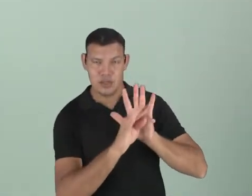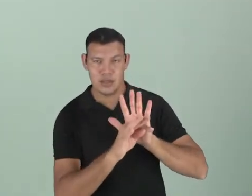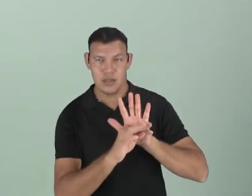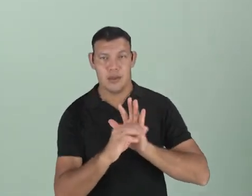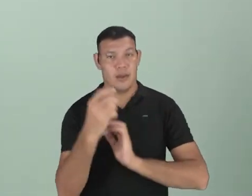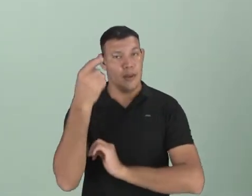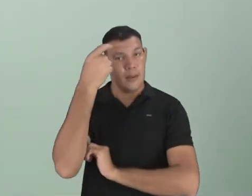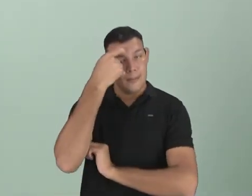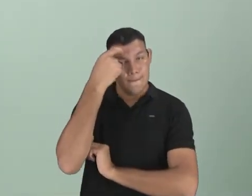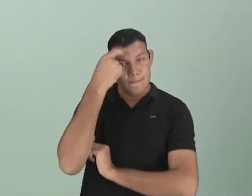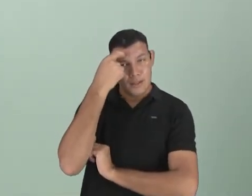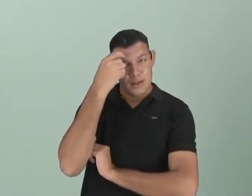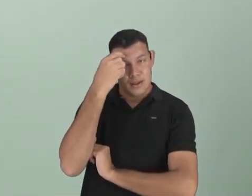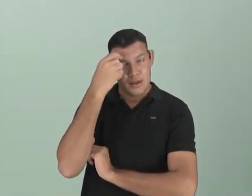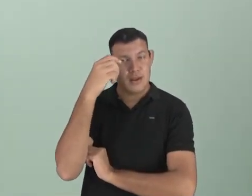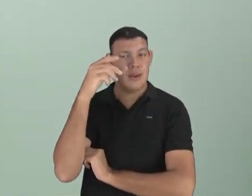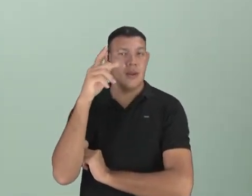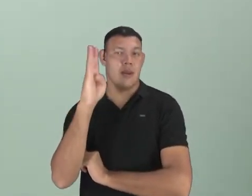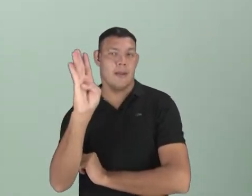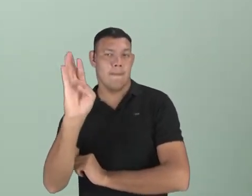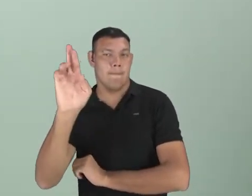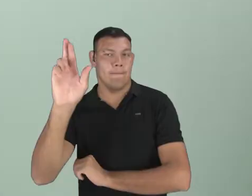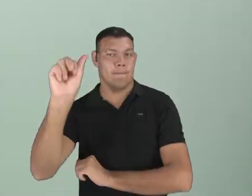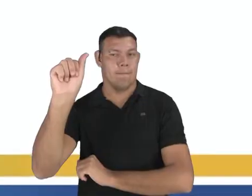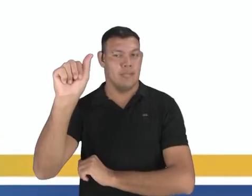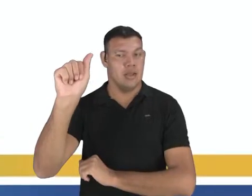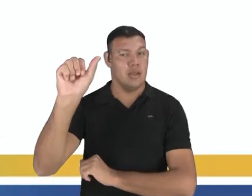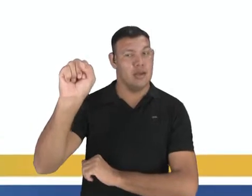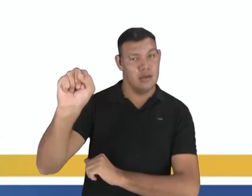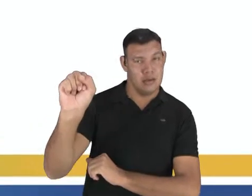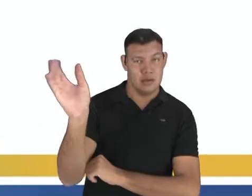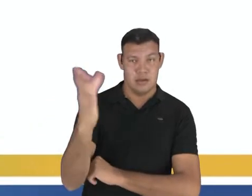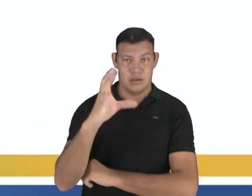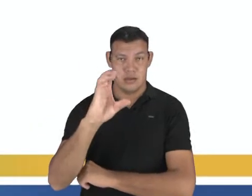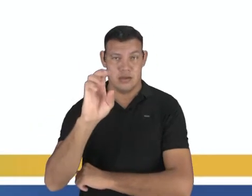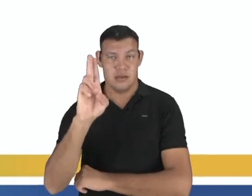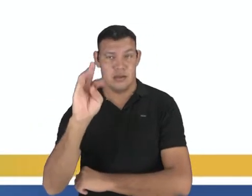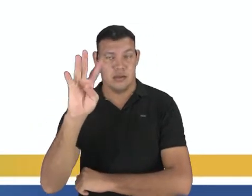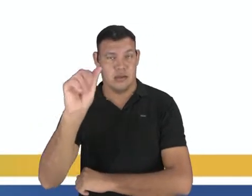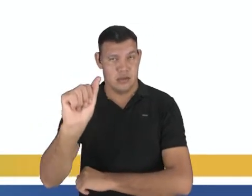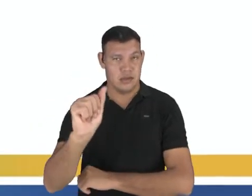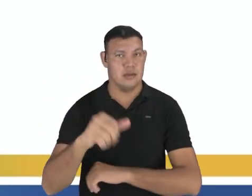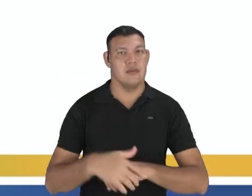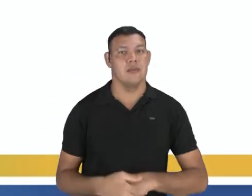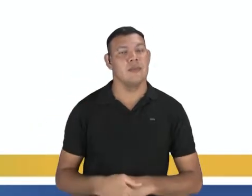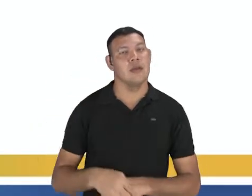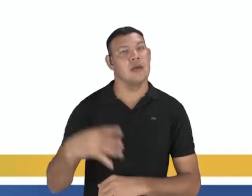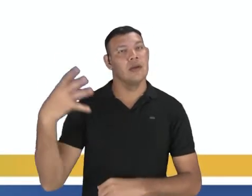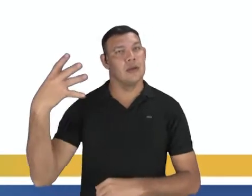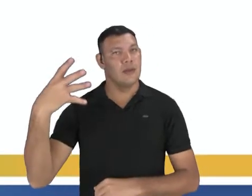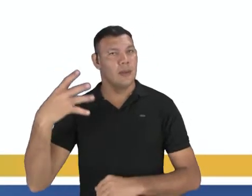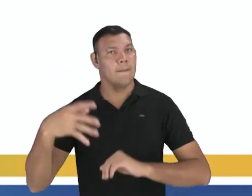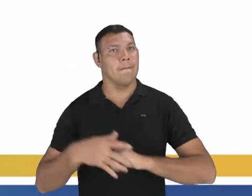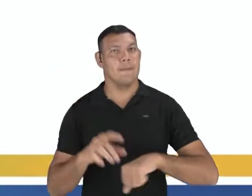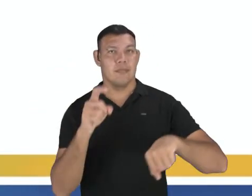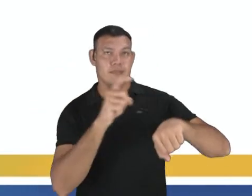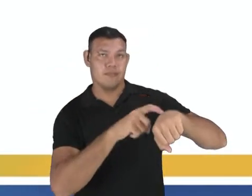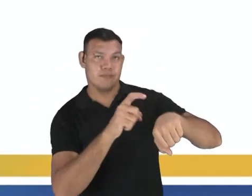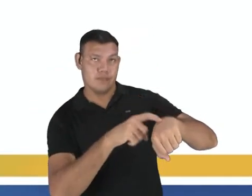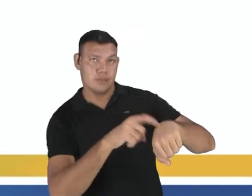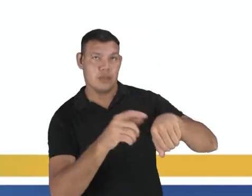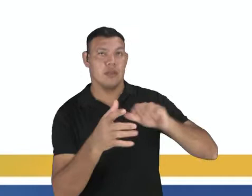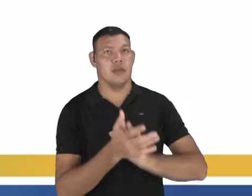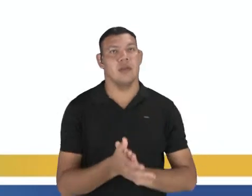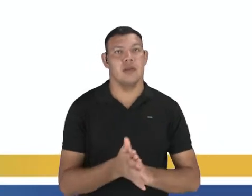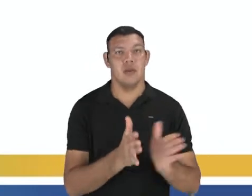início, mas pela sua morte. 4. Tempo. Intervalo de tempo em que ocorrem